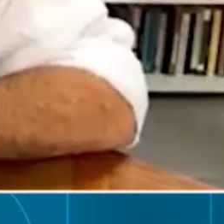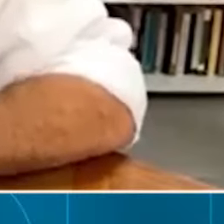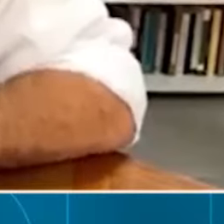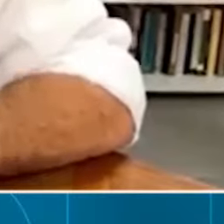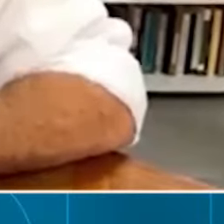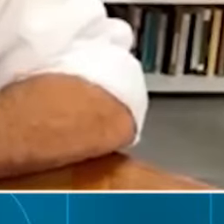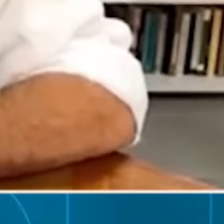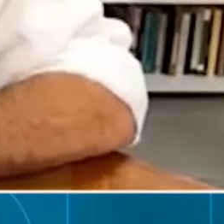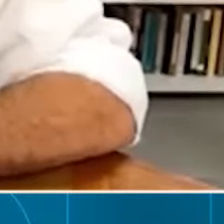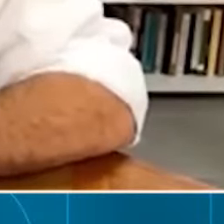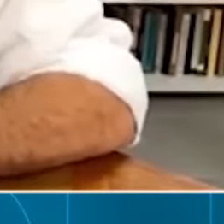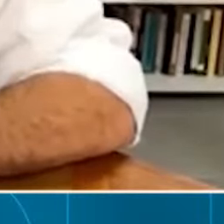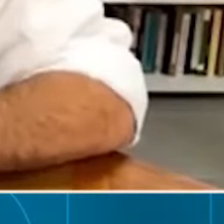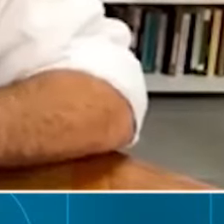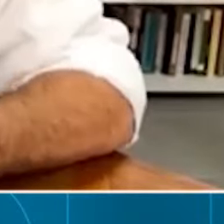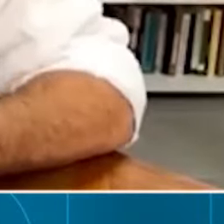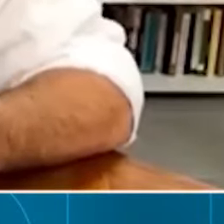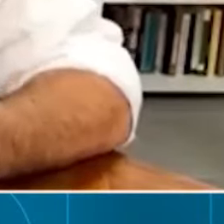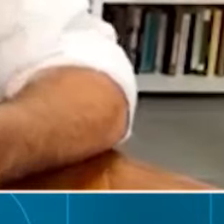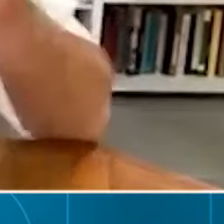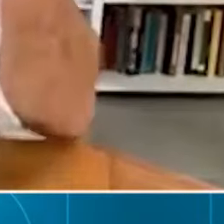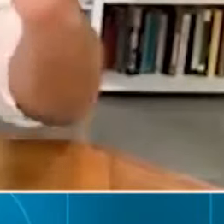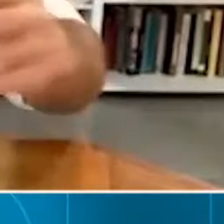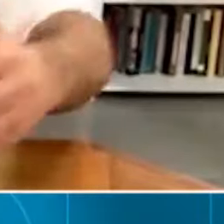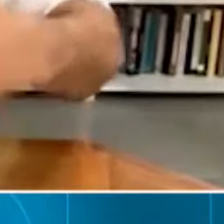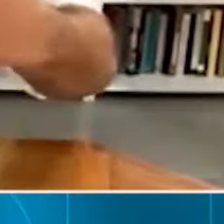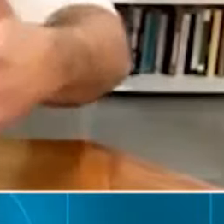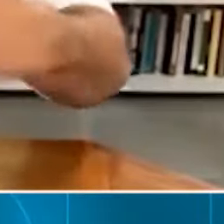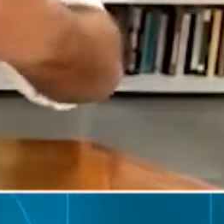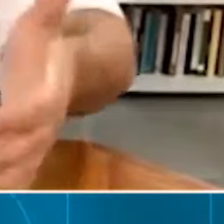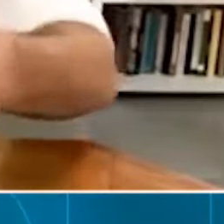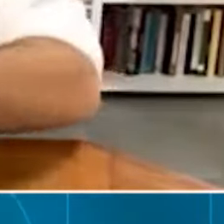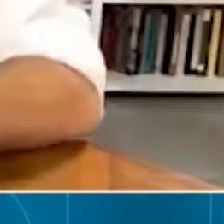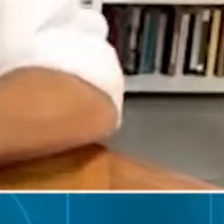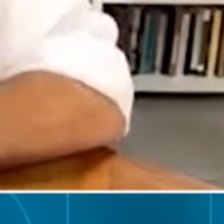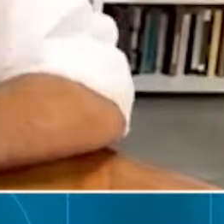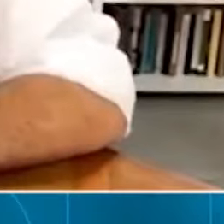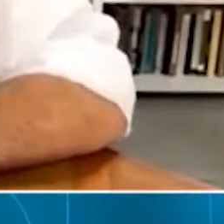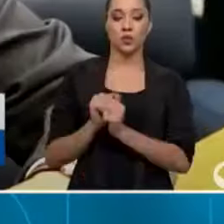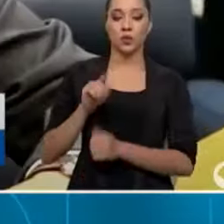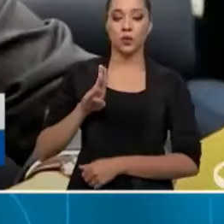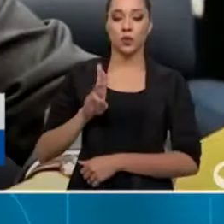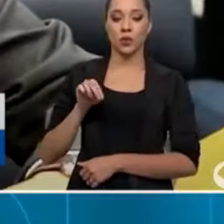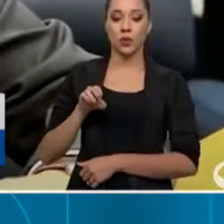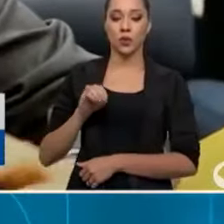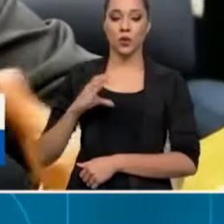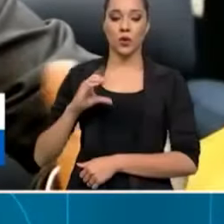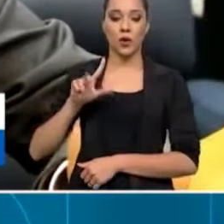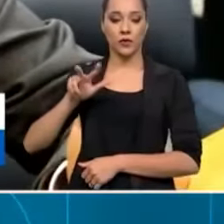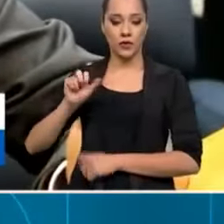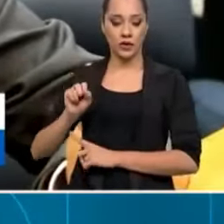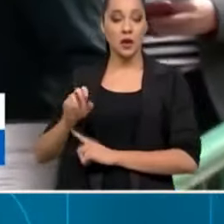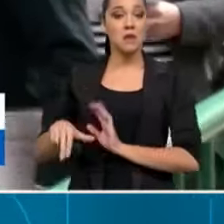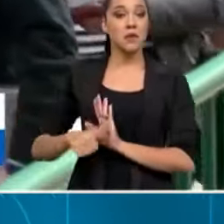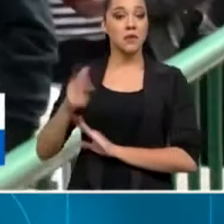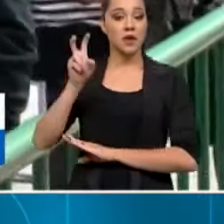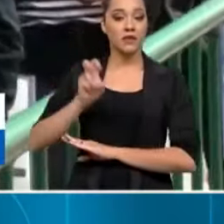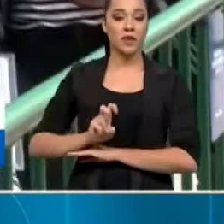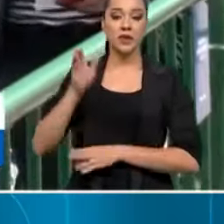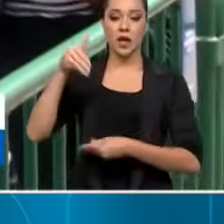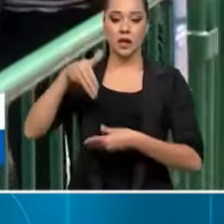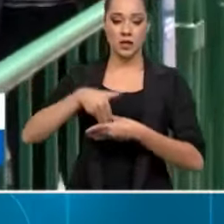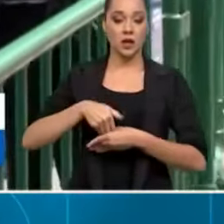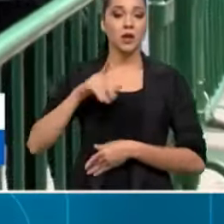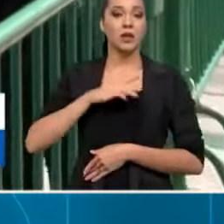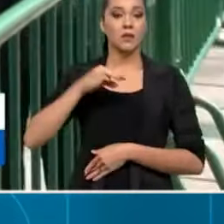dia 5. Pesquisa Atlas, contratada com recursos próprios, sábado, dia 5. Instituto